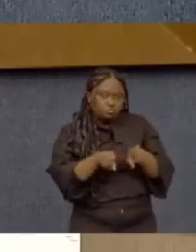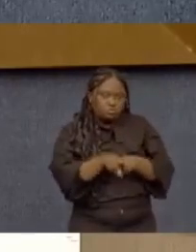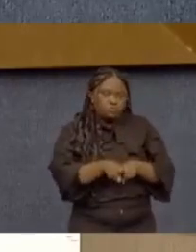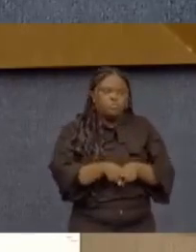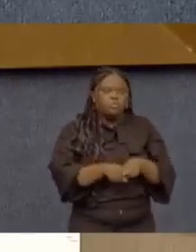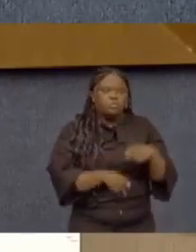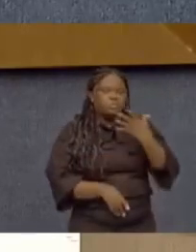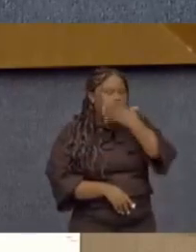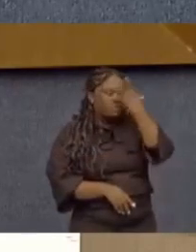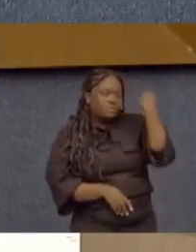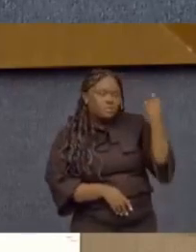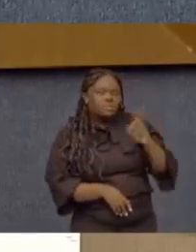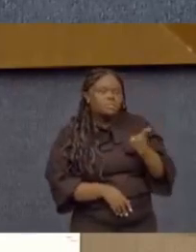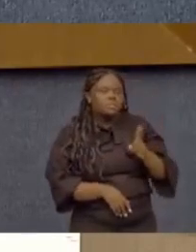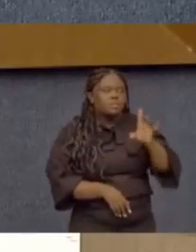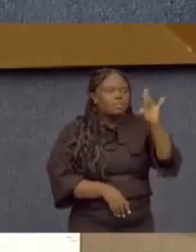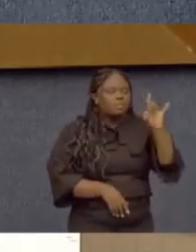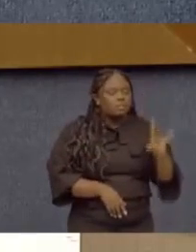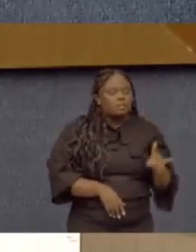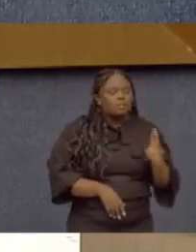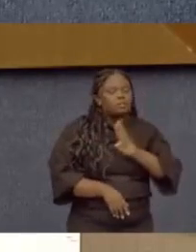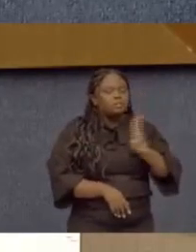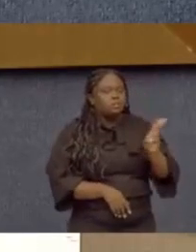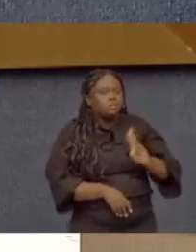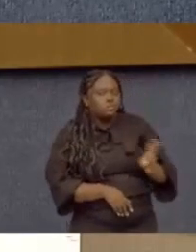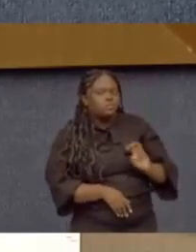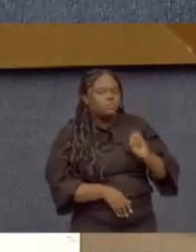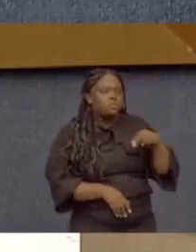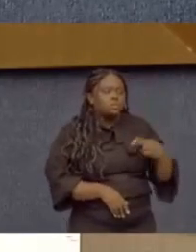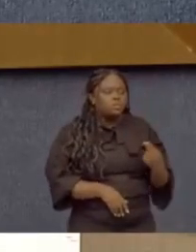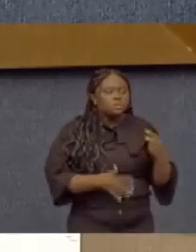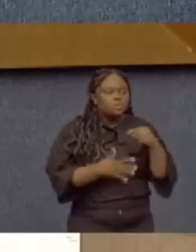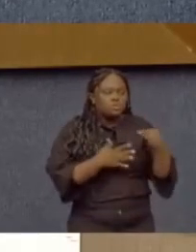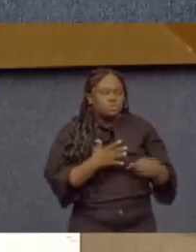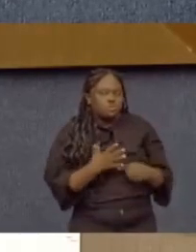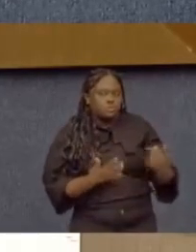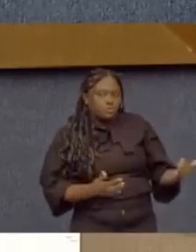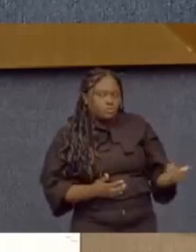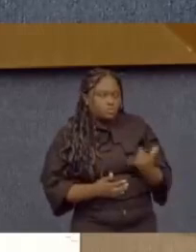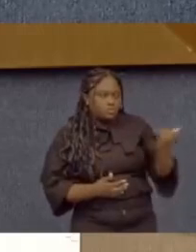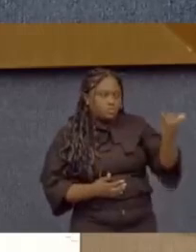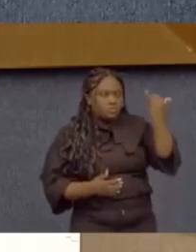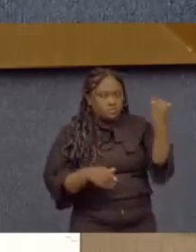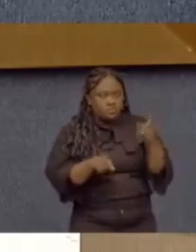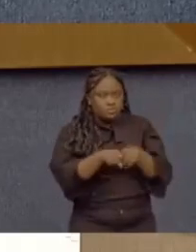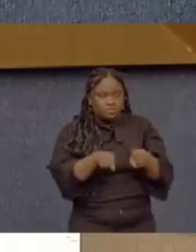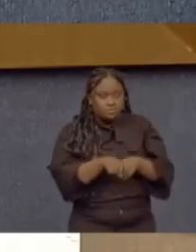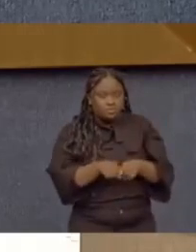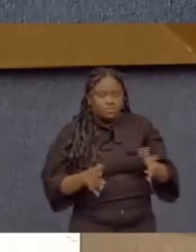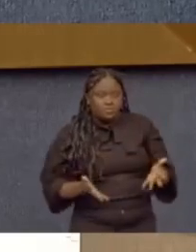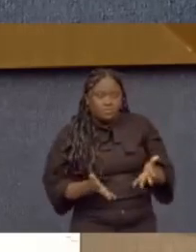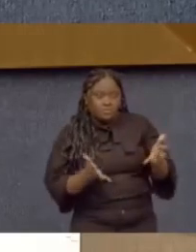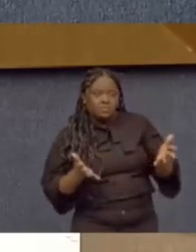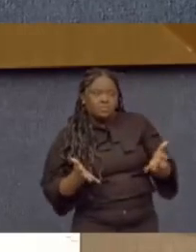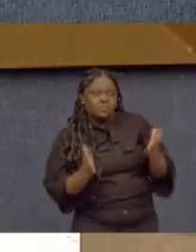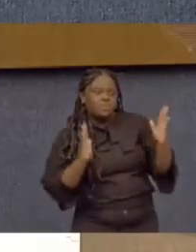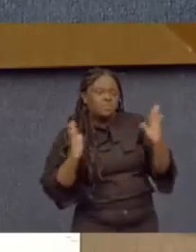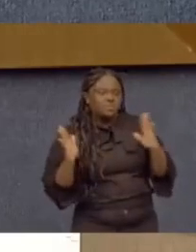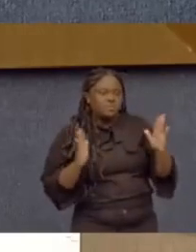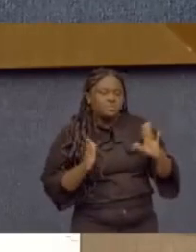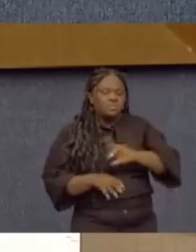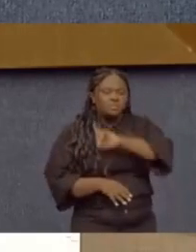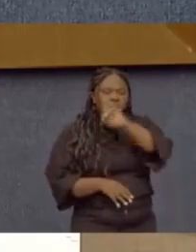esquecer detalhes, nomes ou situações que são importantes e que nos conduziram até esse momento no dia de